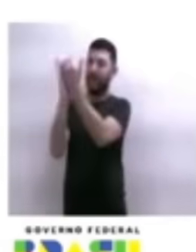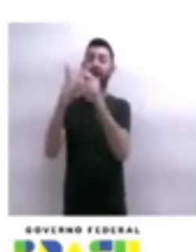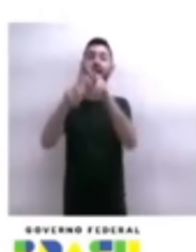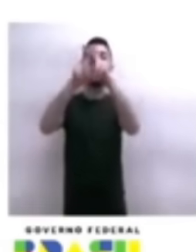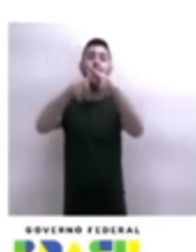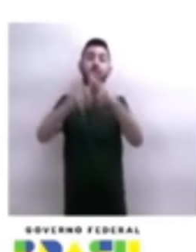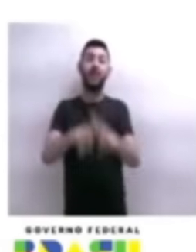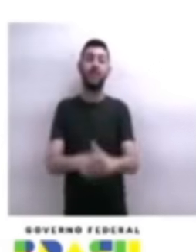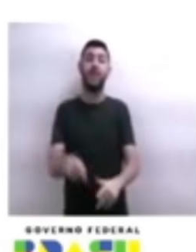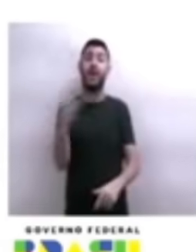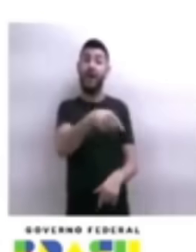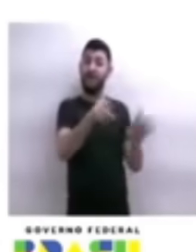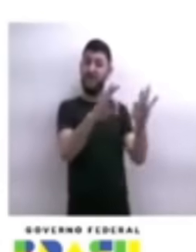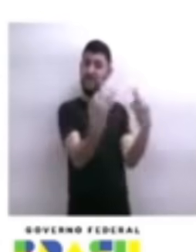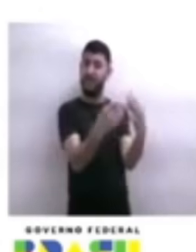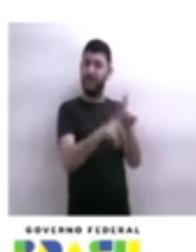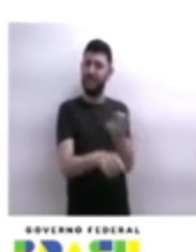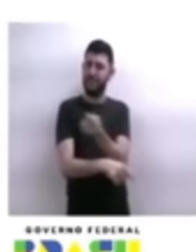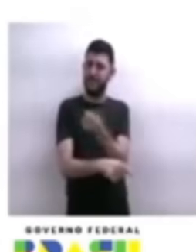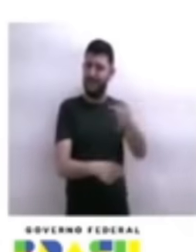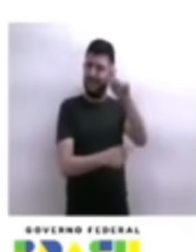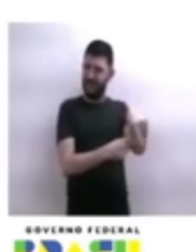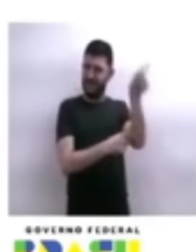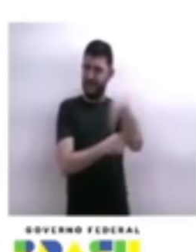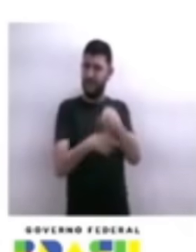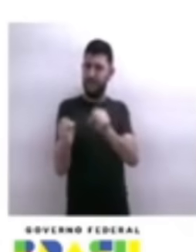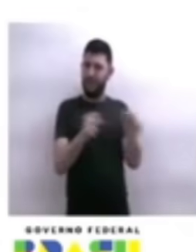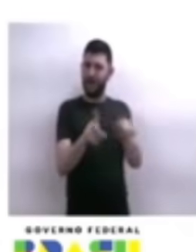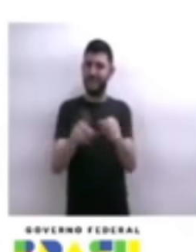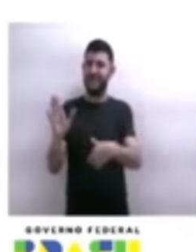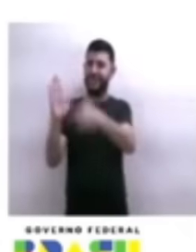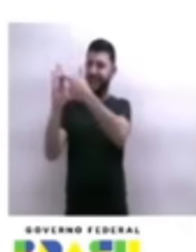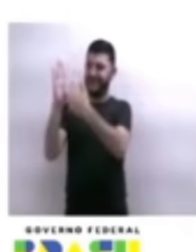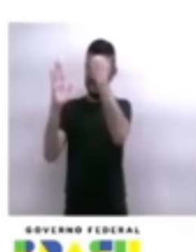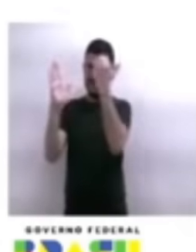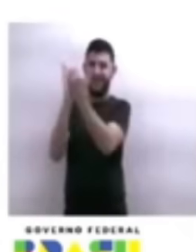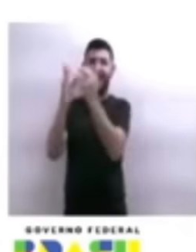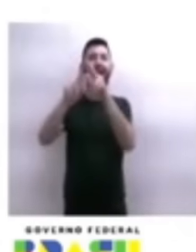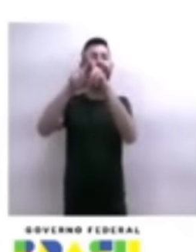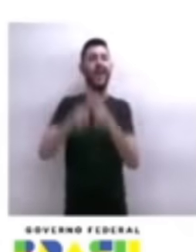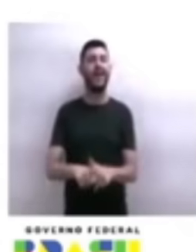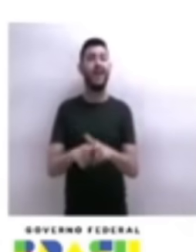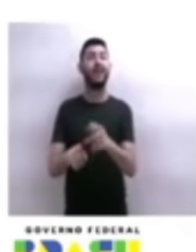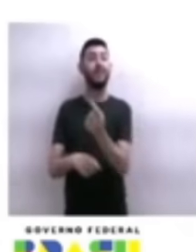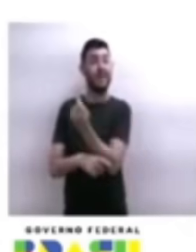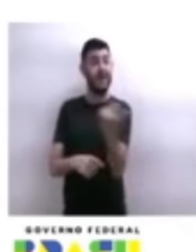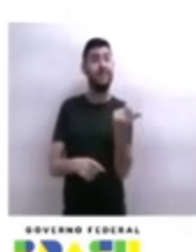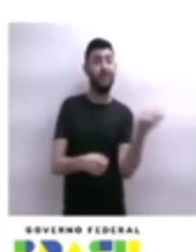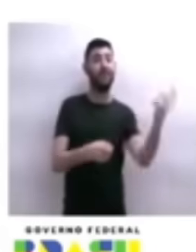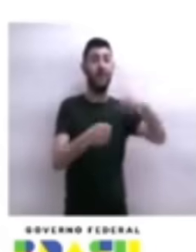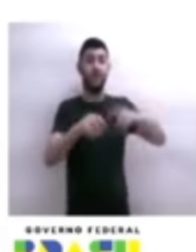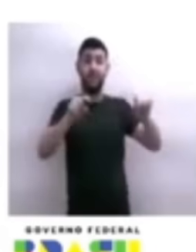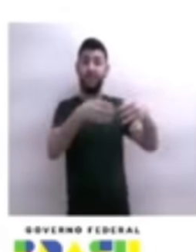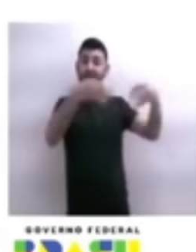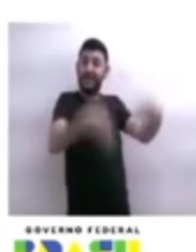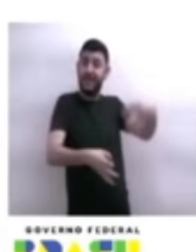benefício cancelado, ela pode ainda regularizar o seu cadastro e voltar a receber o benefício se ela tiver o perfil do